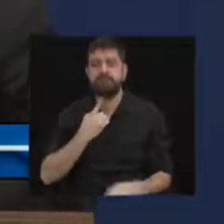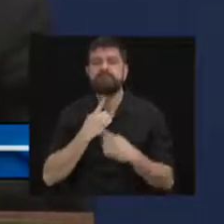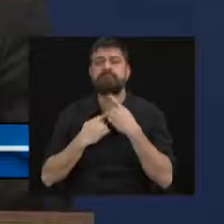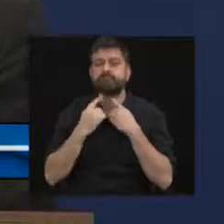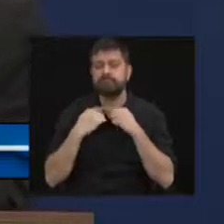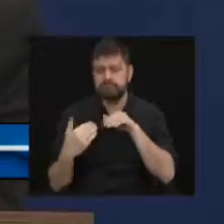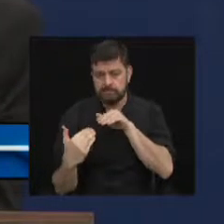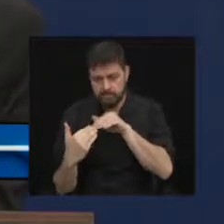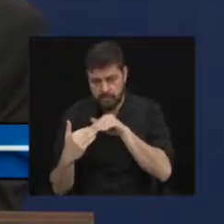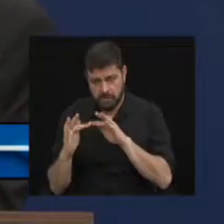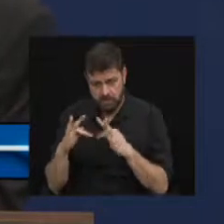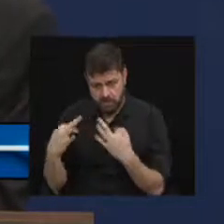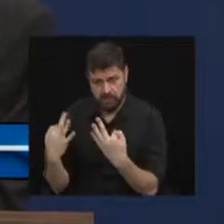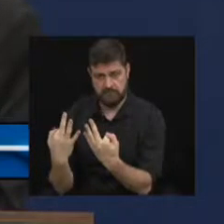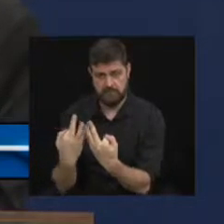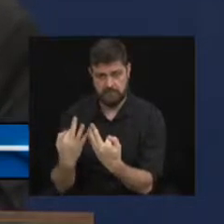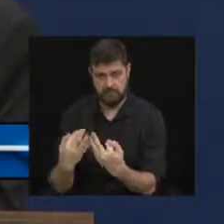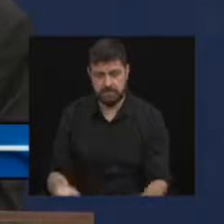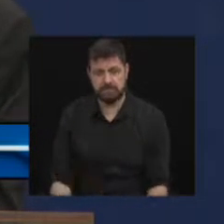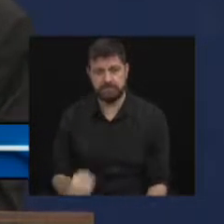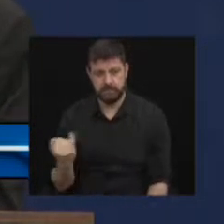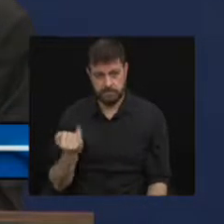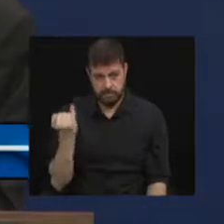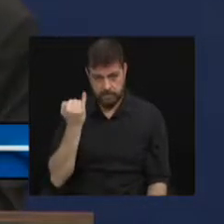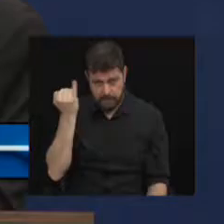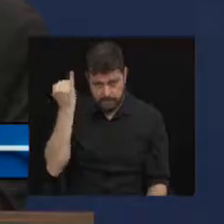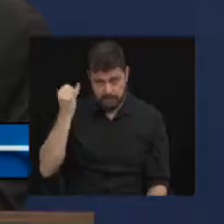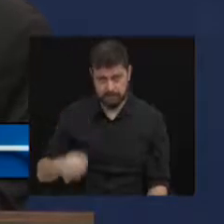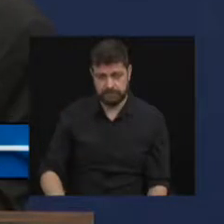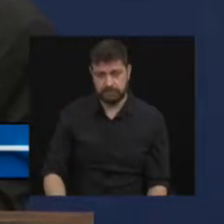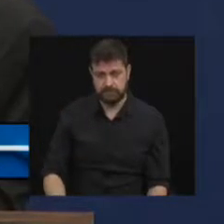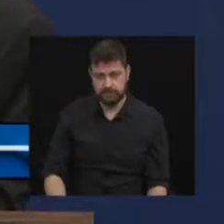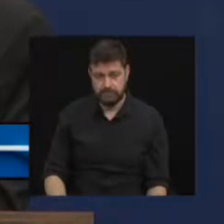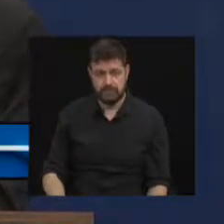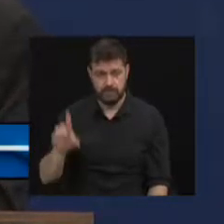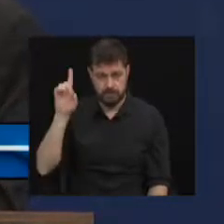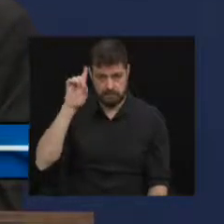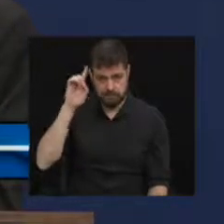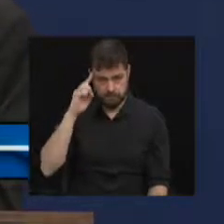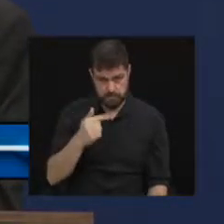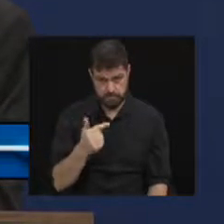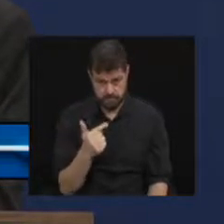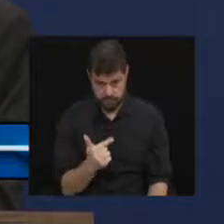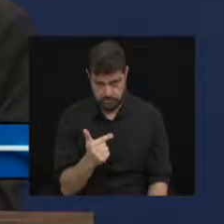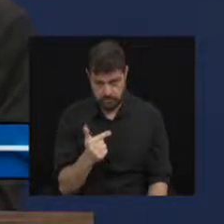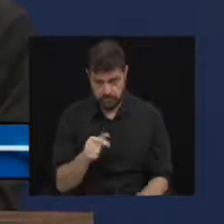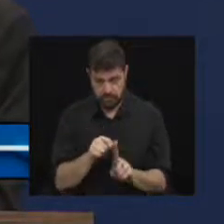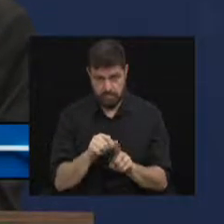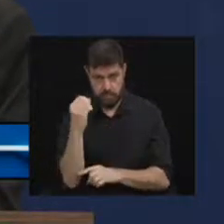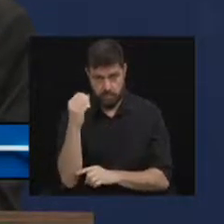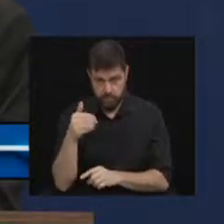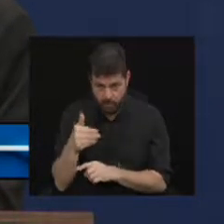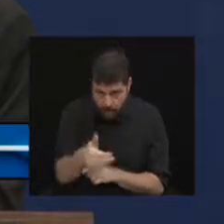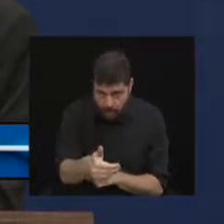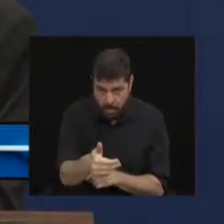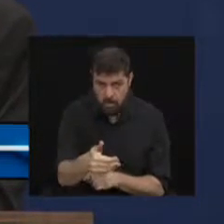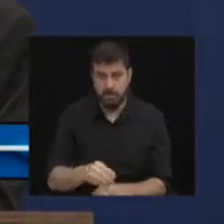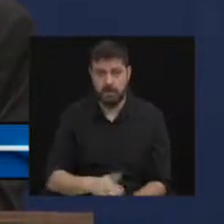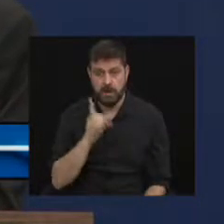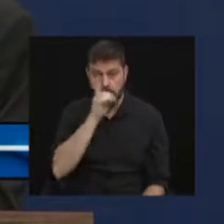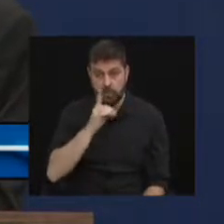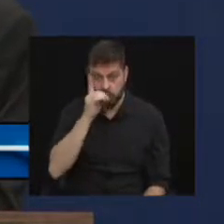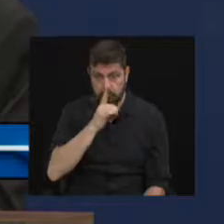seu direito. E é um privilégio, uma oportunidade nós morarmos em um país que, apesar dos pesares, nos